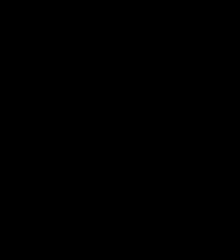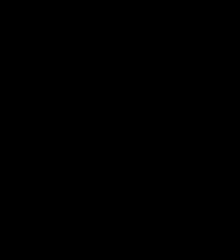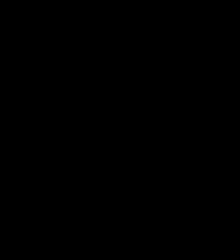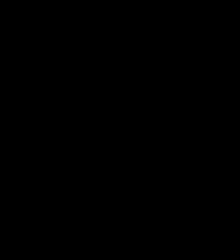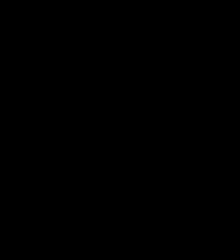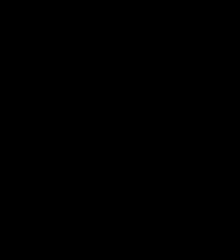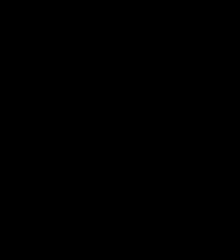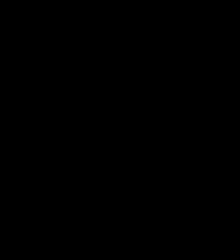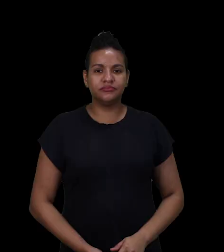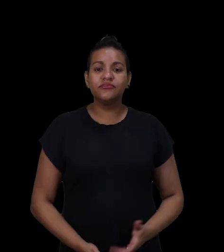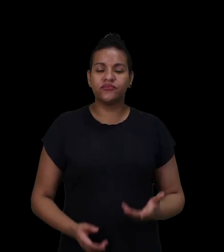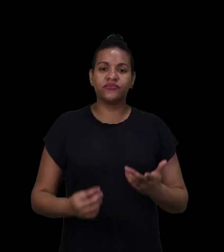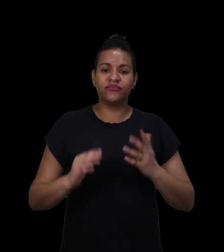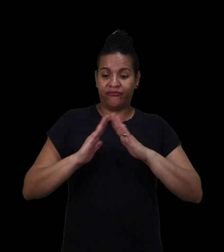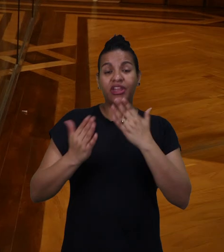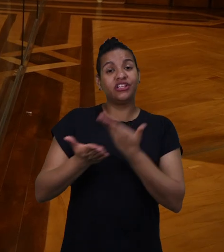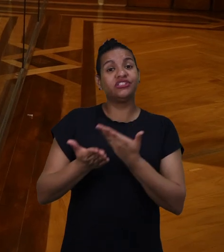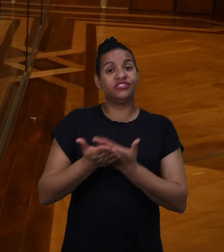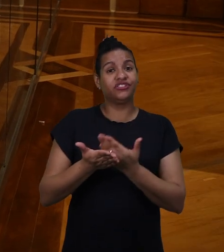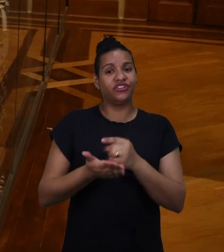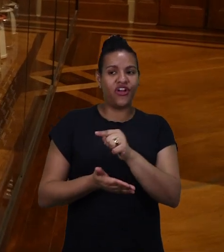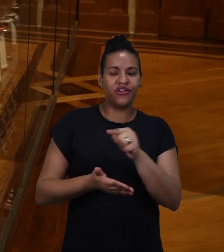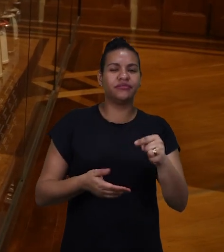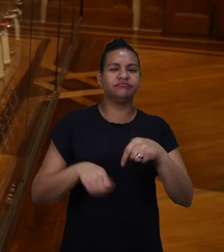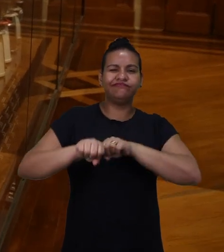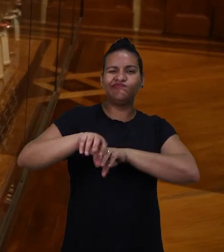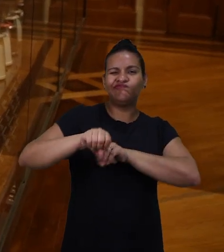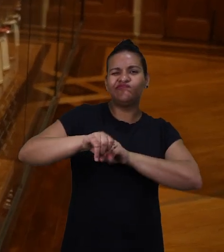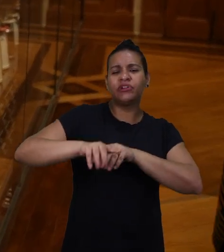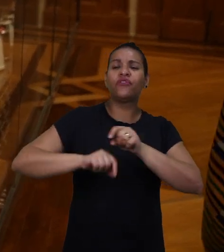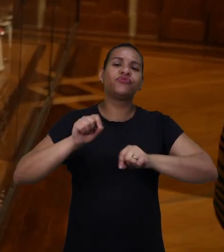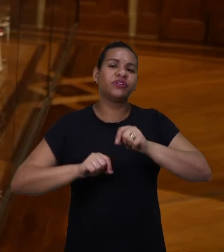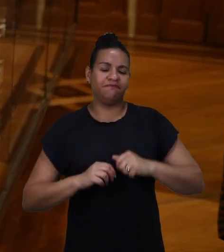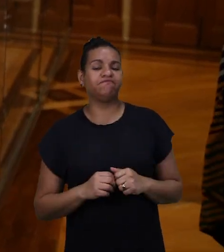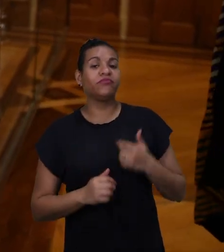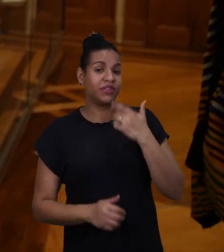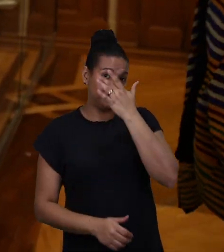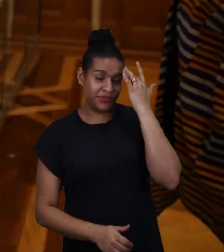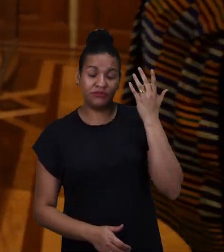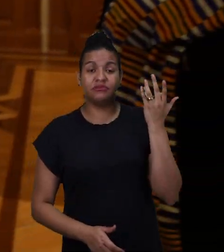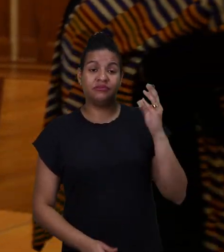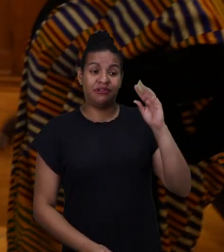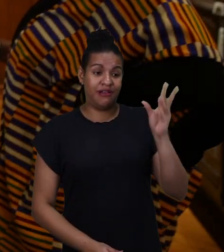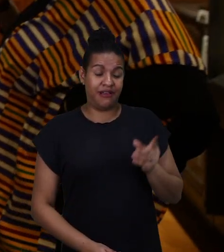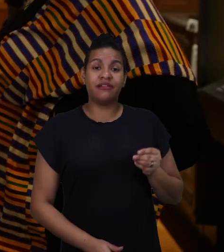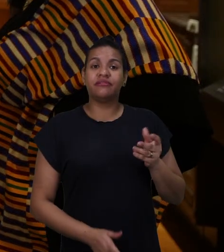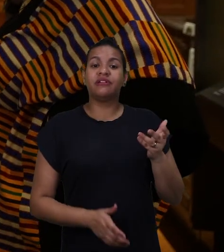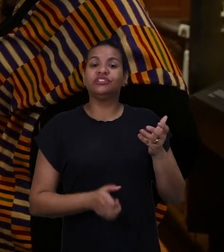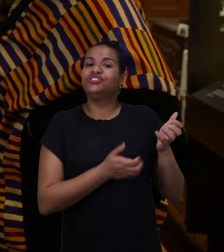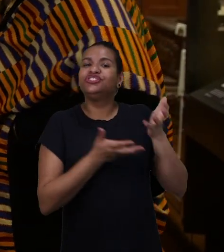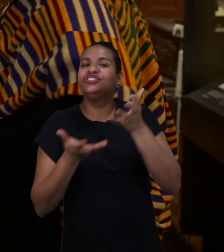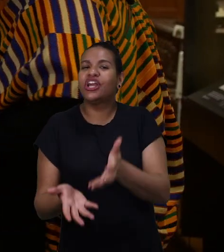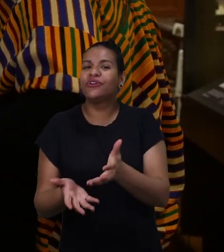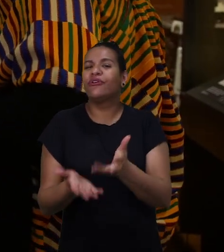lê-se Casas e Coisas. Na escola ensinavam que os africanos chegaram de uma forma como se